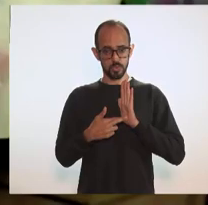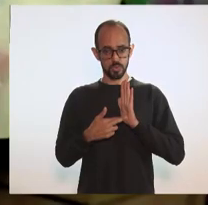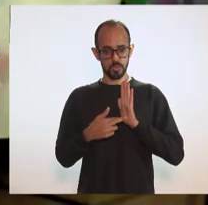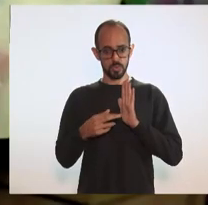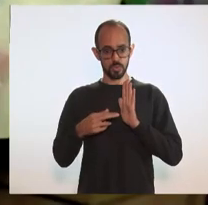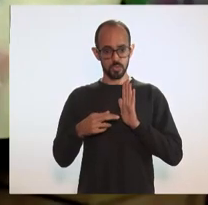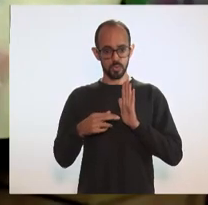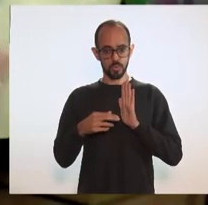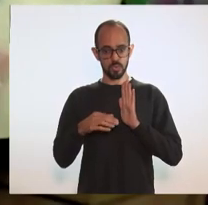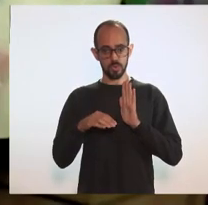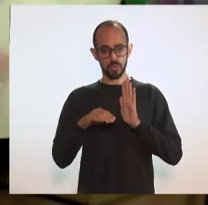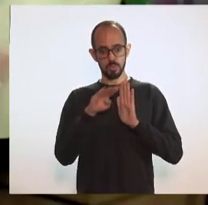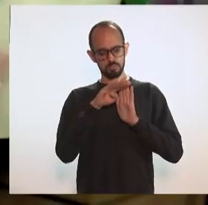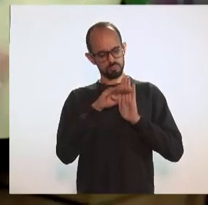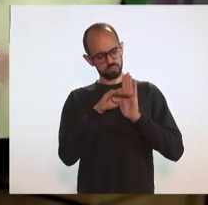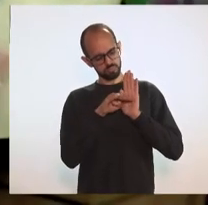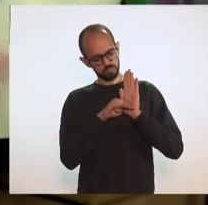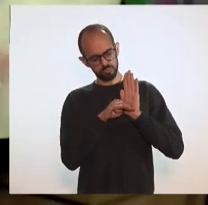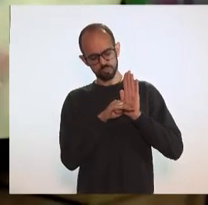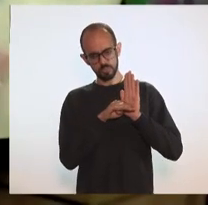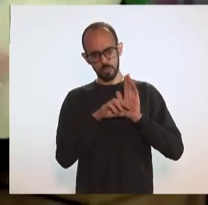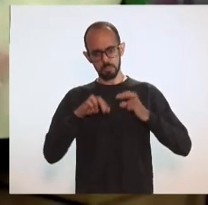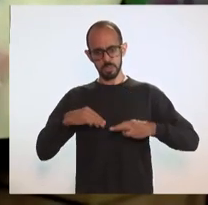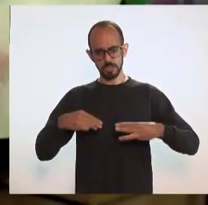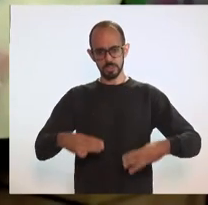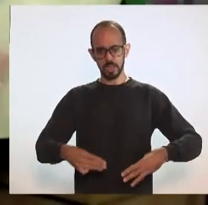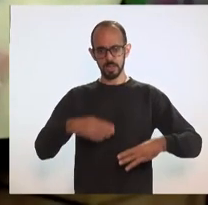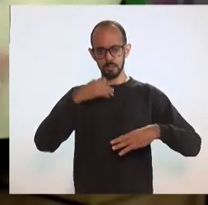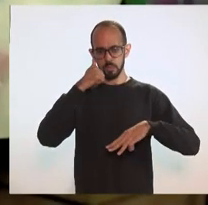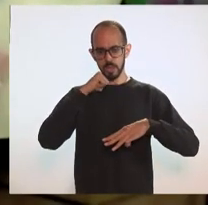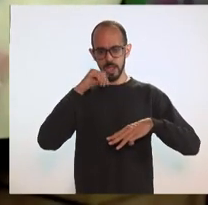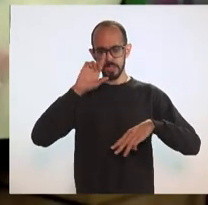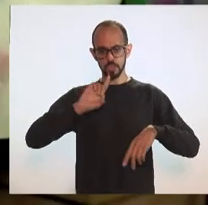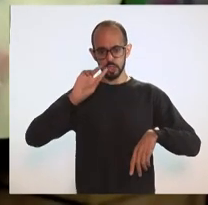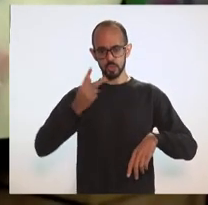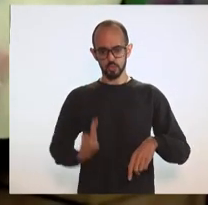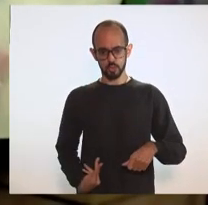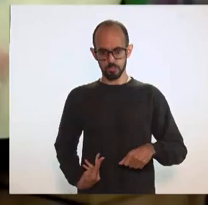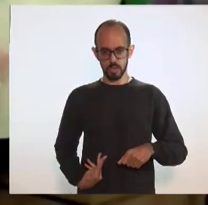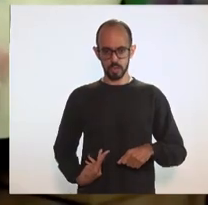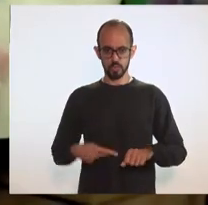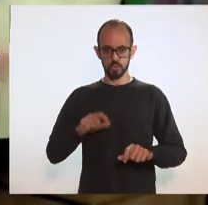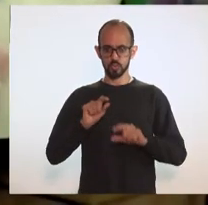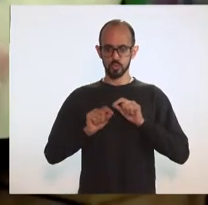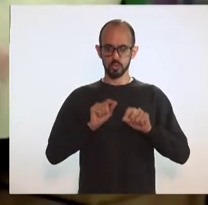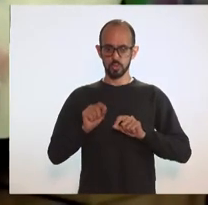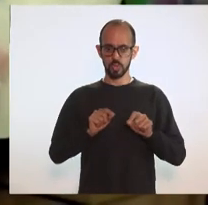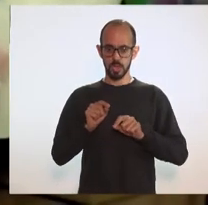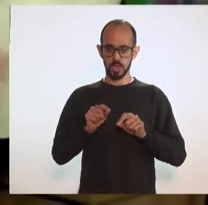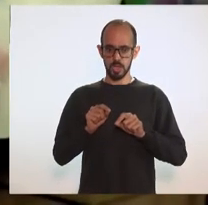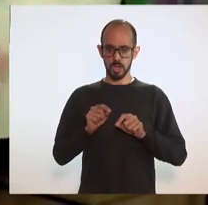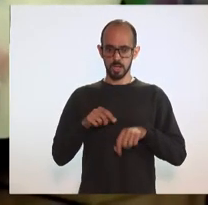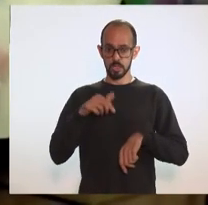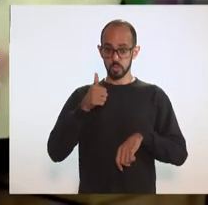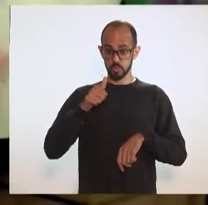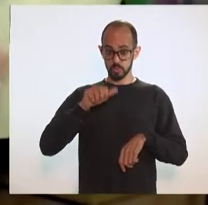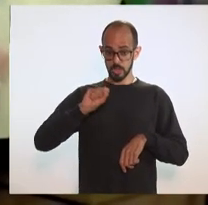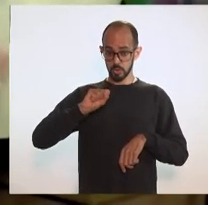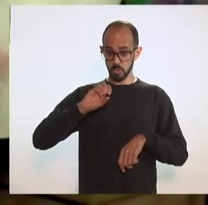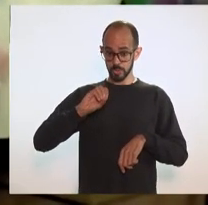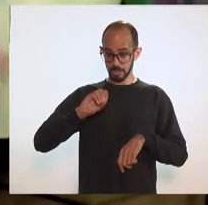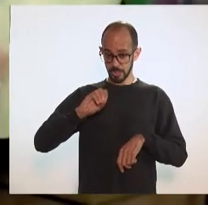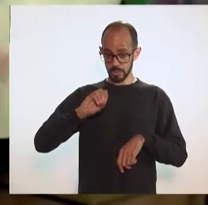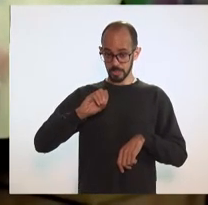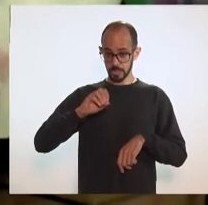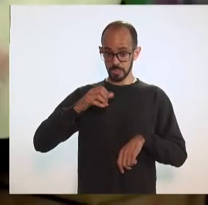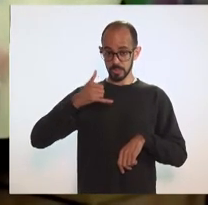pelo Ministério da mulher da família de direitos humanos que através dos canais 181